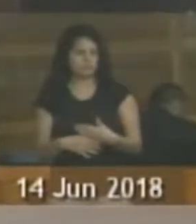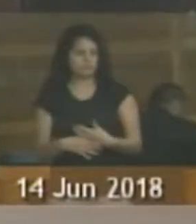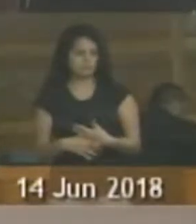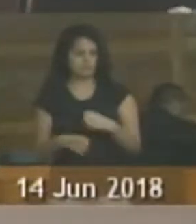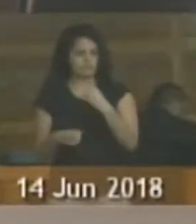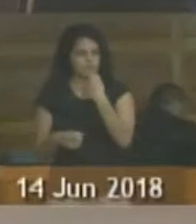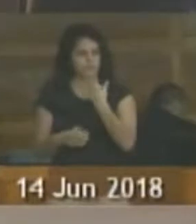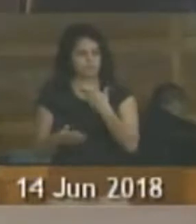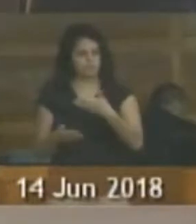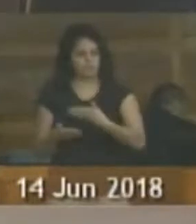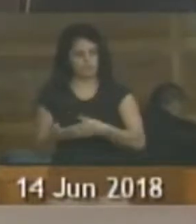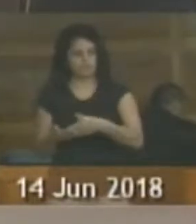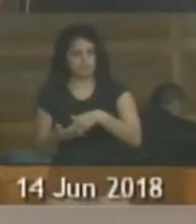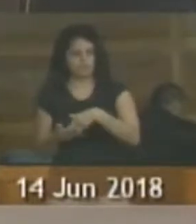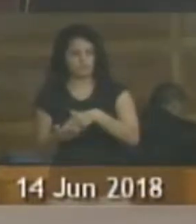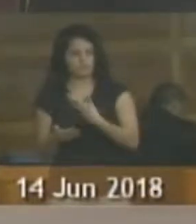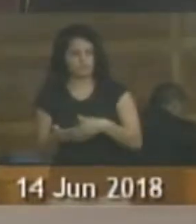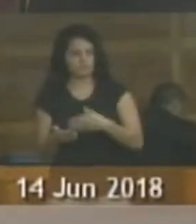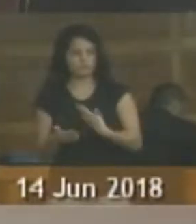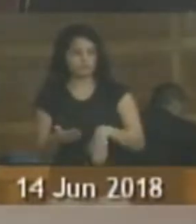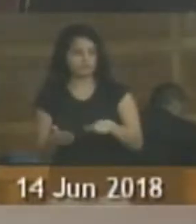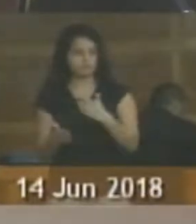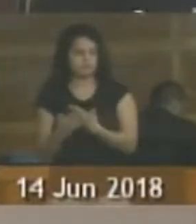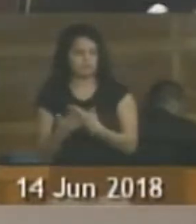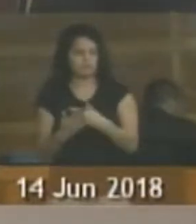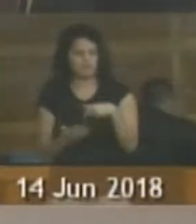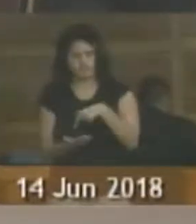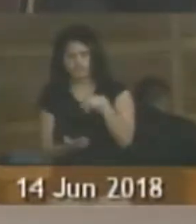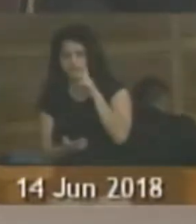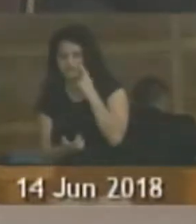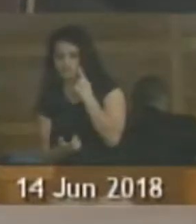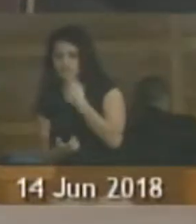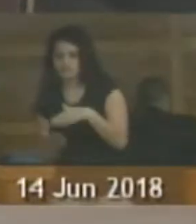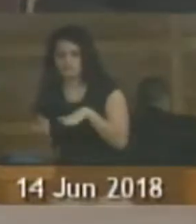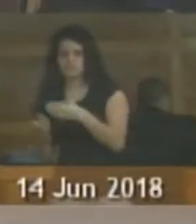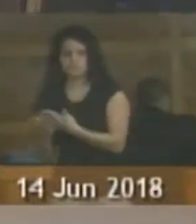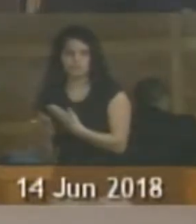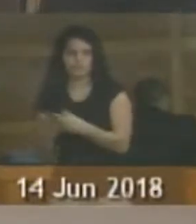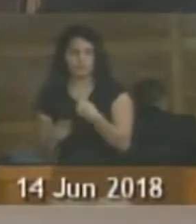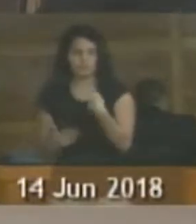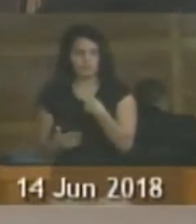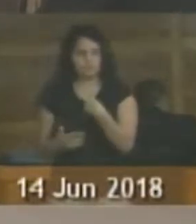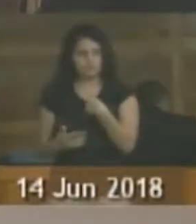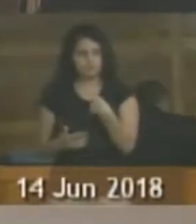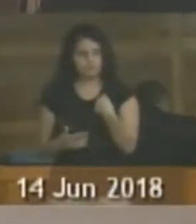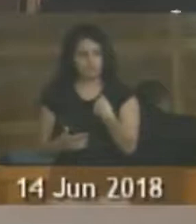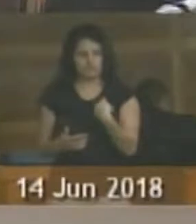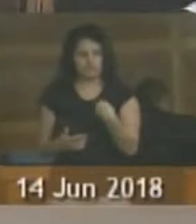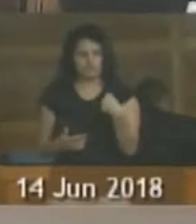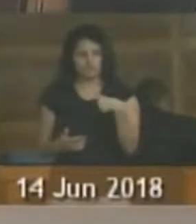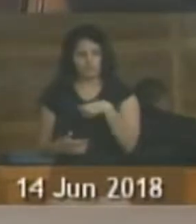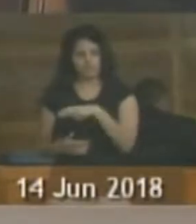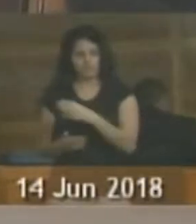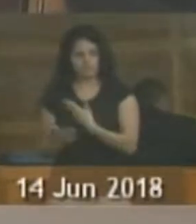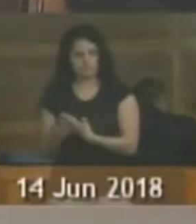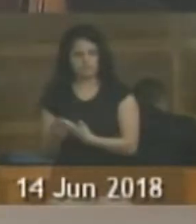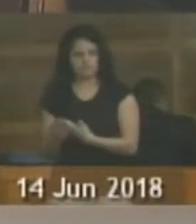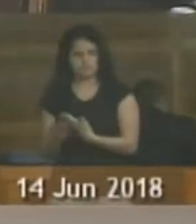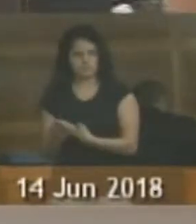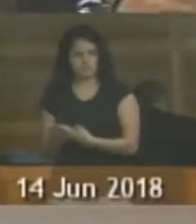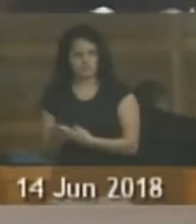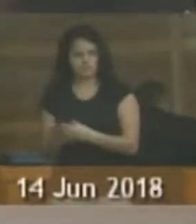sair um pouquinho lá da secretaria e visitar as escolas, ver o que está acontecendo. Porque na maioria das que eu fui, a secretária desde o ano passado ainda não foi